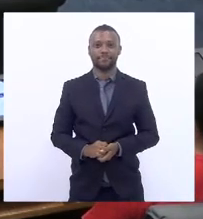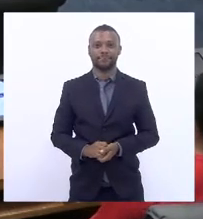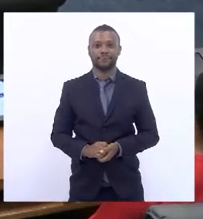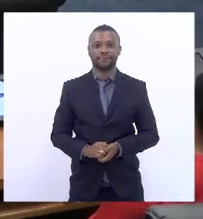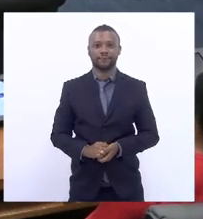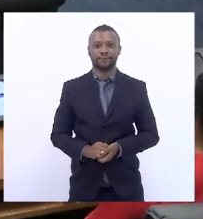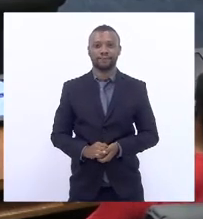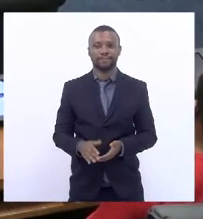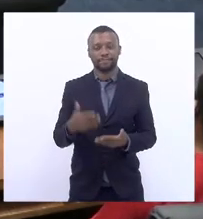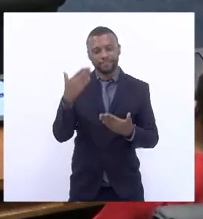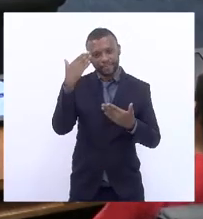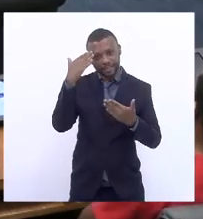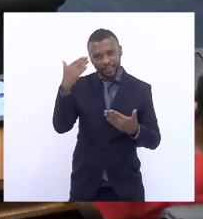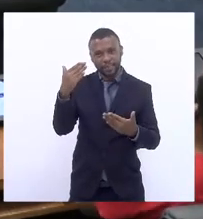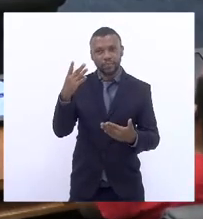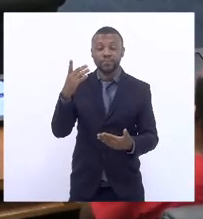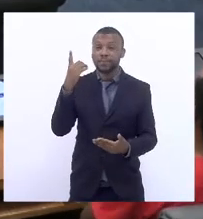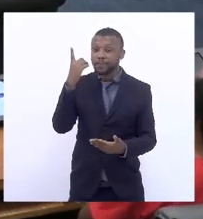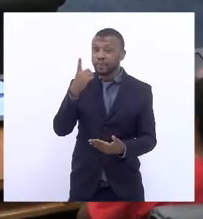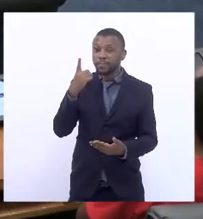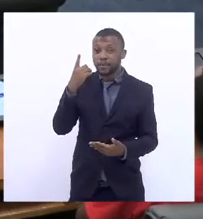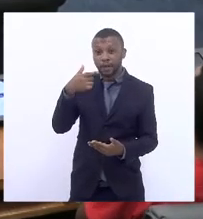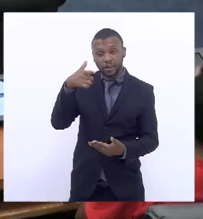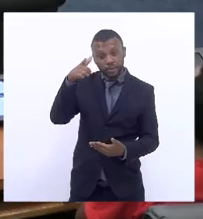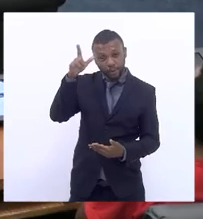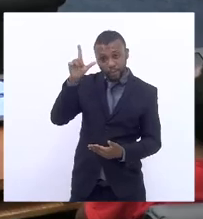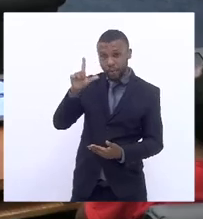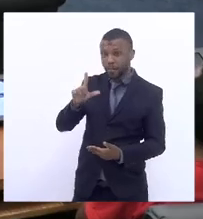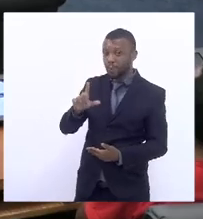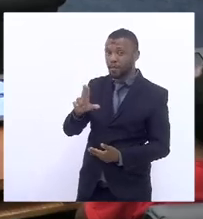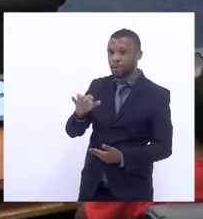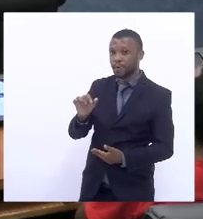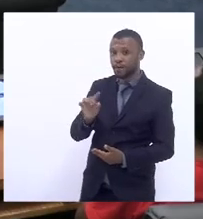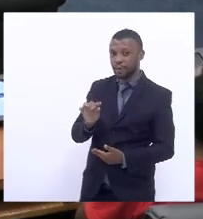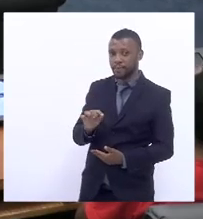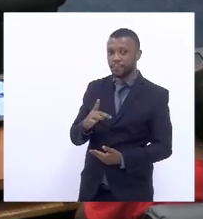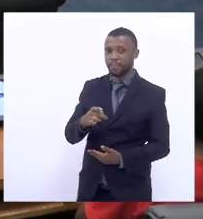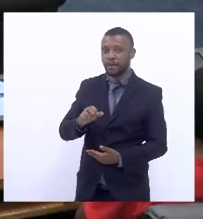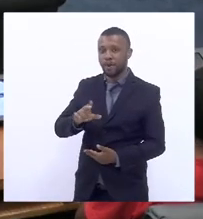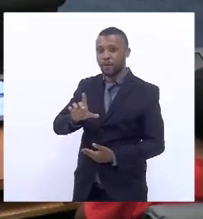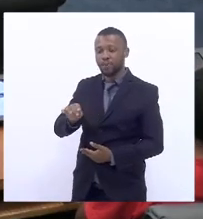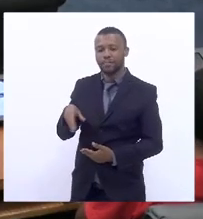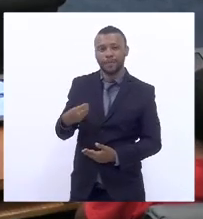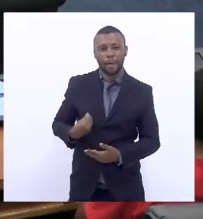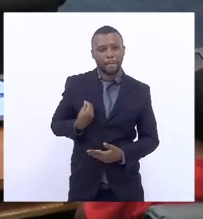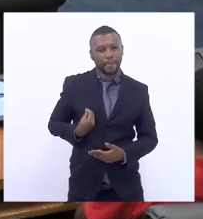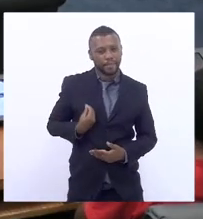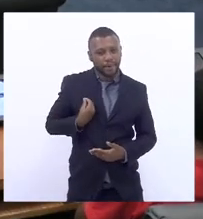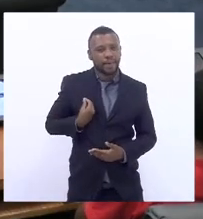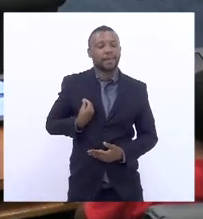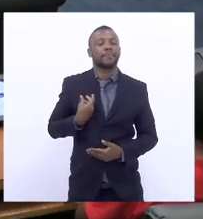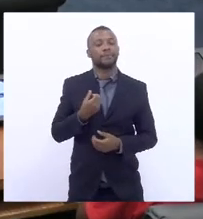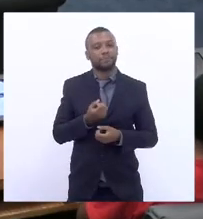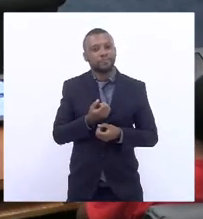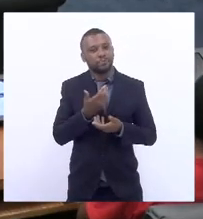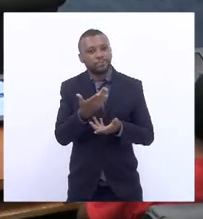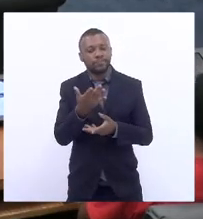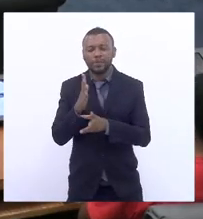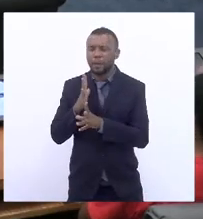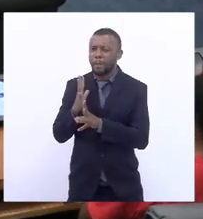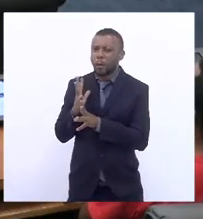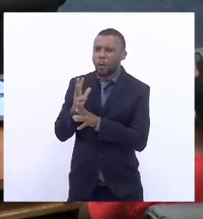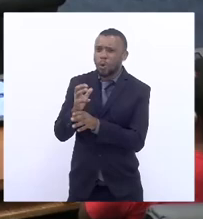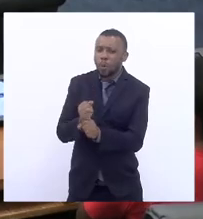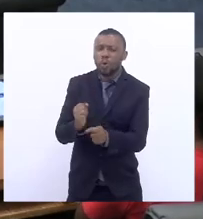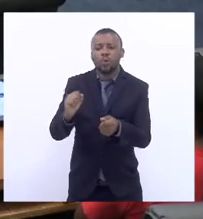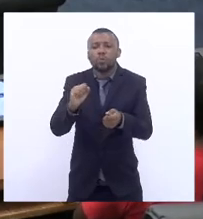Obrigado, deputado Luiz Paulo, por sua presença, por sua manifestação e por tantas jornadas em comum que temos tido